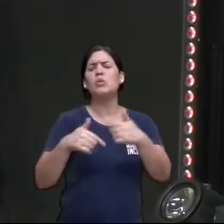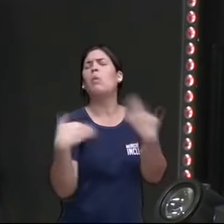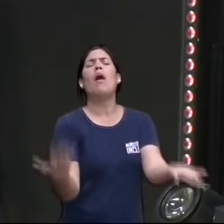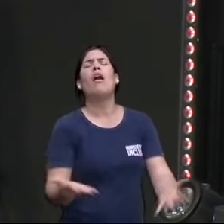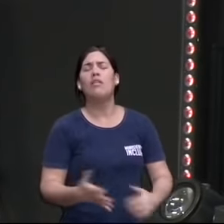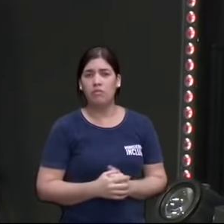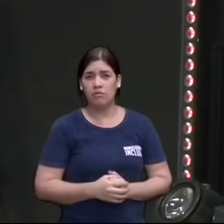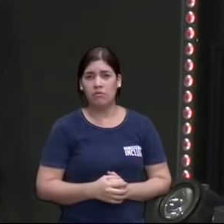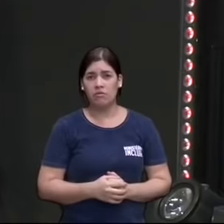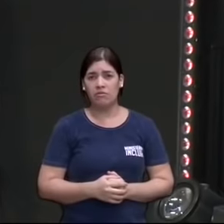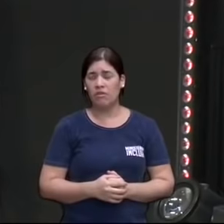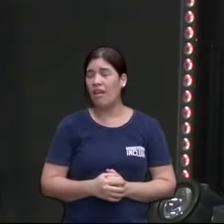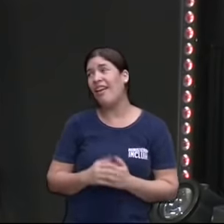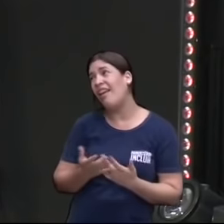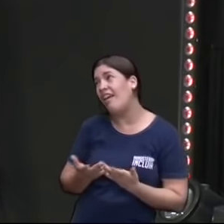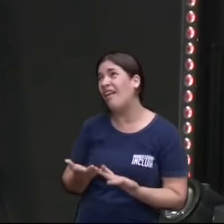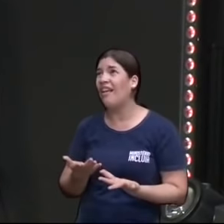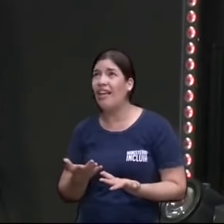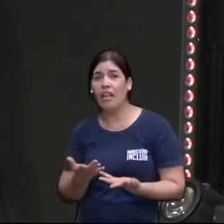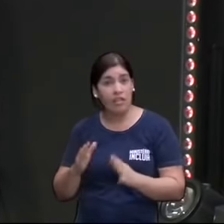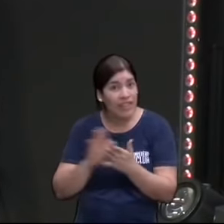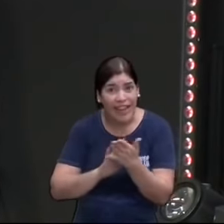Não faz nada, só critica,